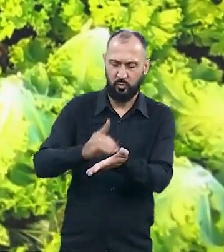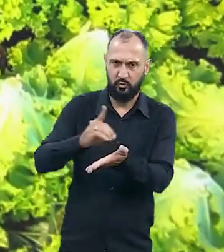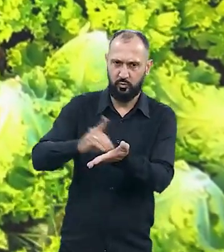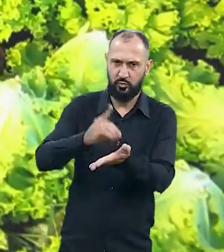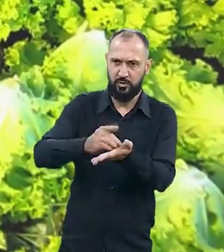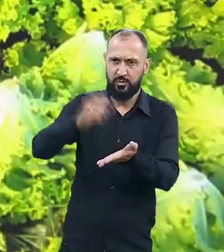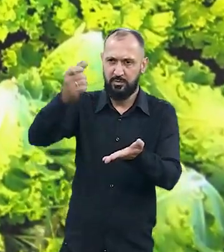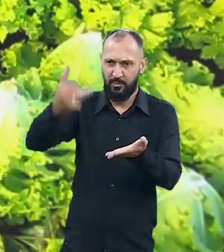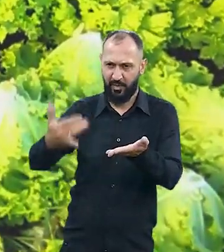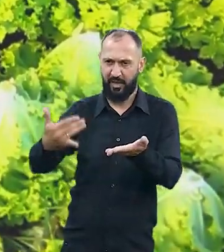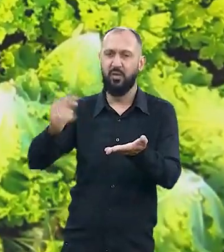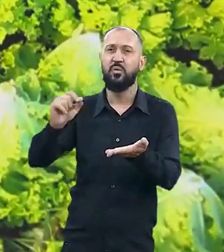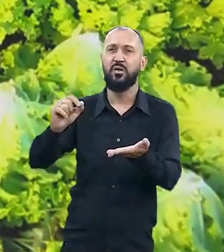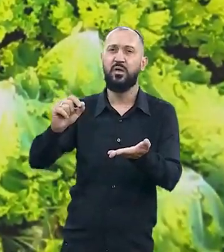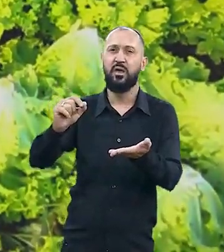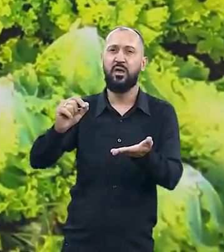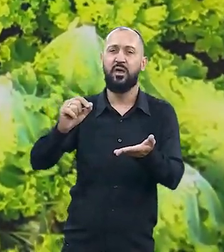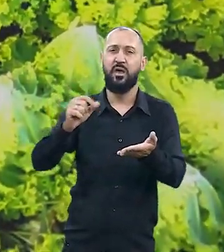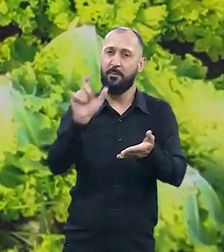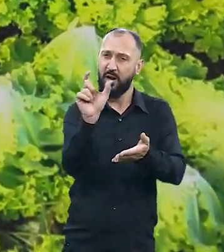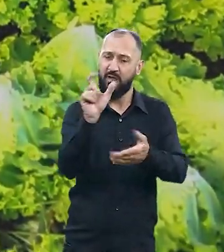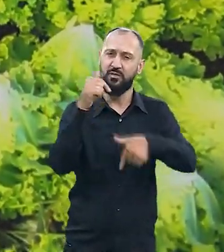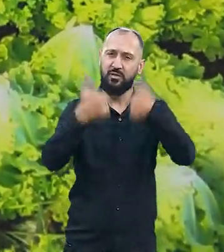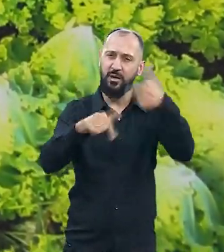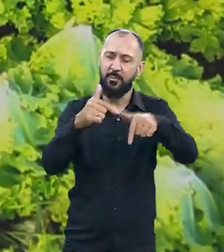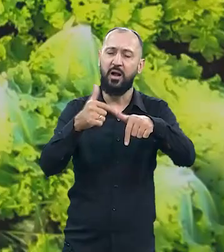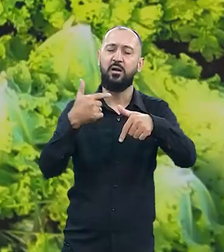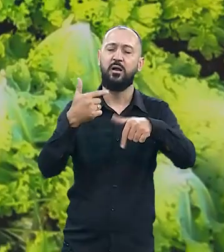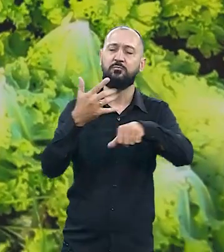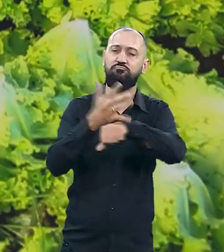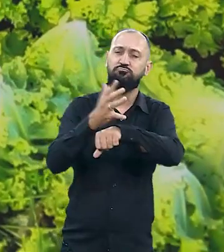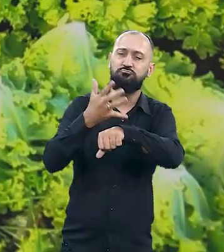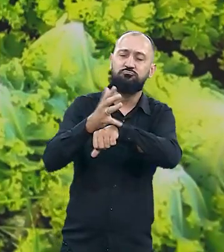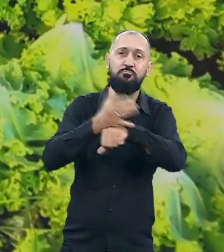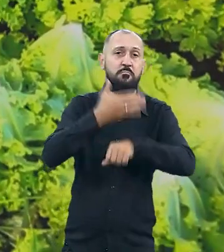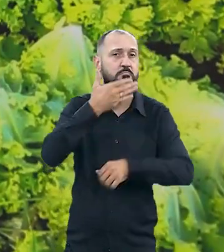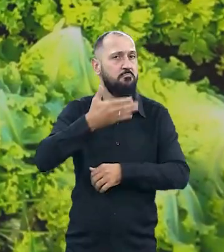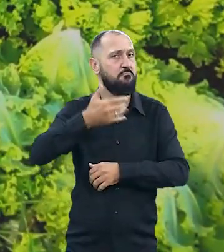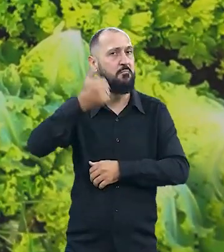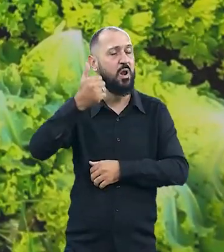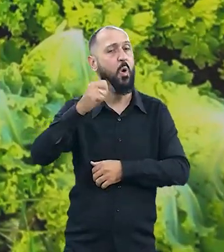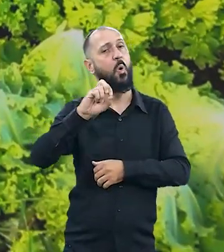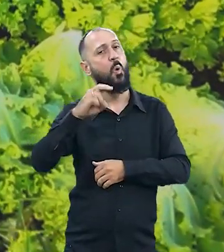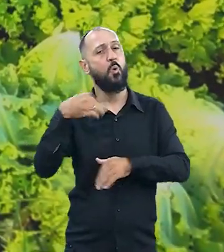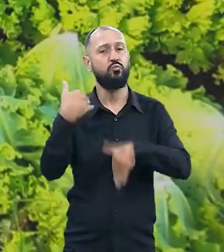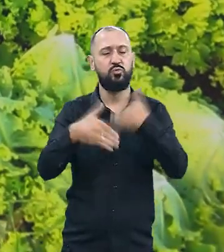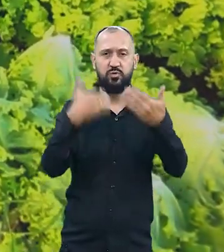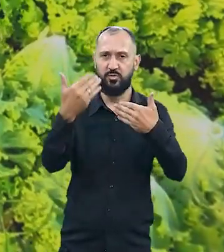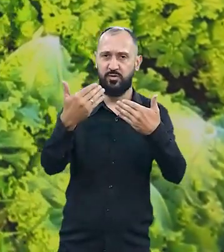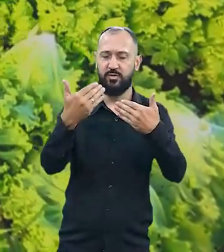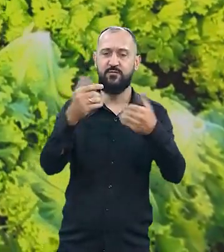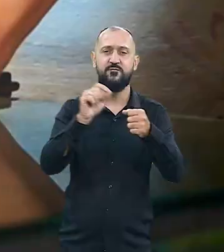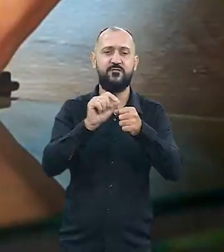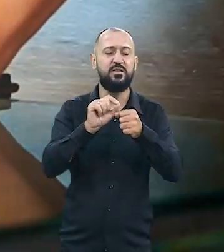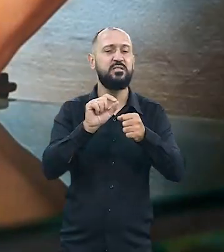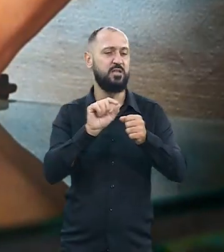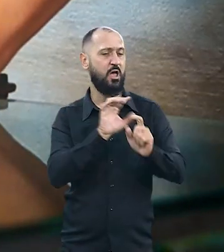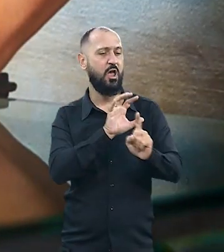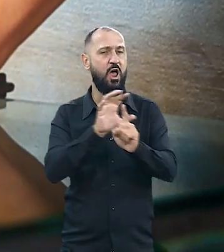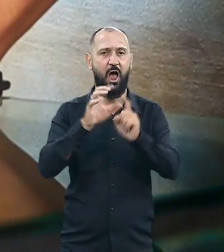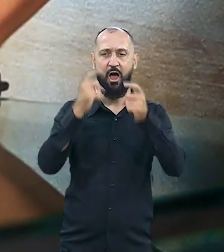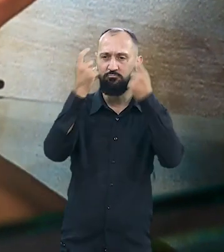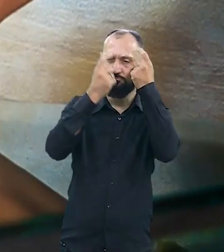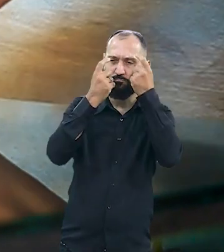No dicionário Aurélio, trabalho é definido como treinar ou exercitar para melhorar ou desenvolver,